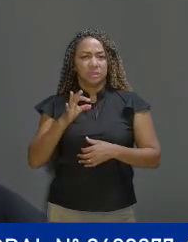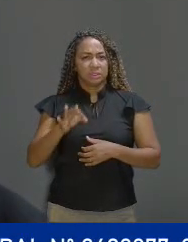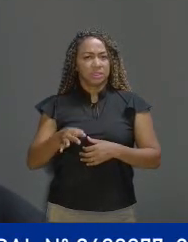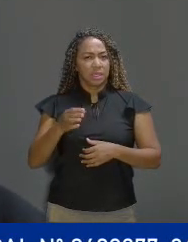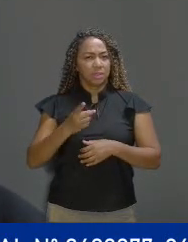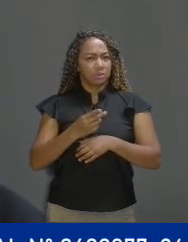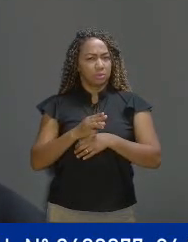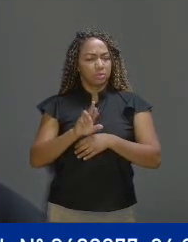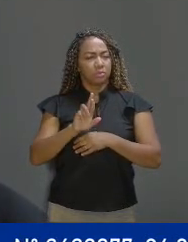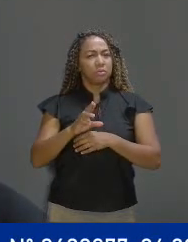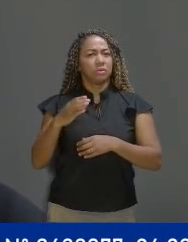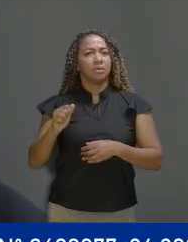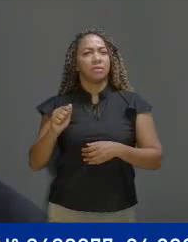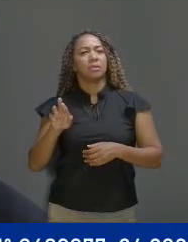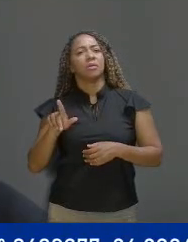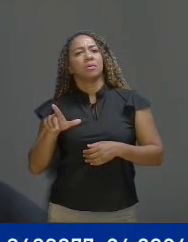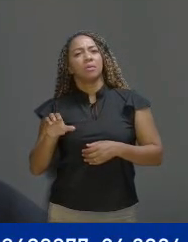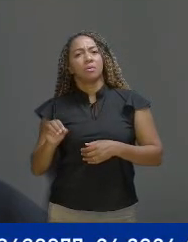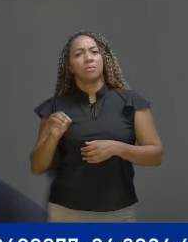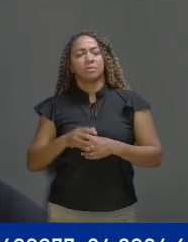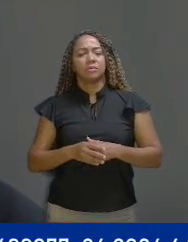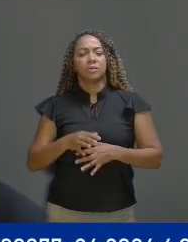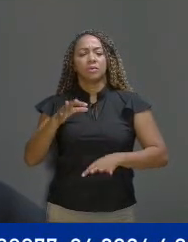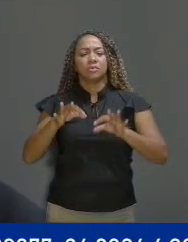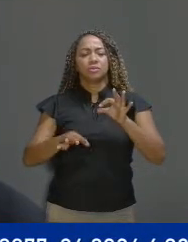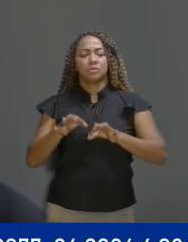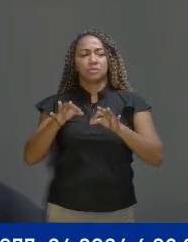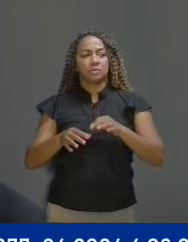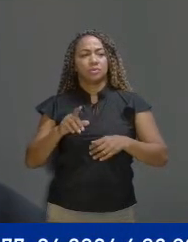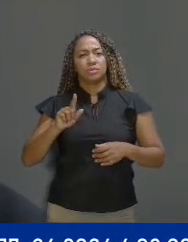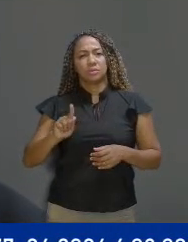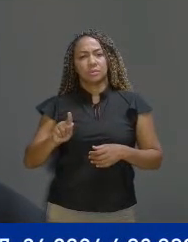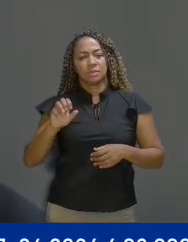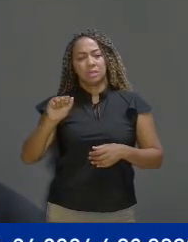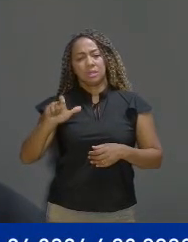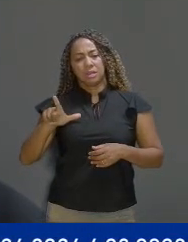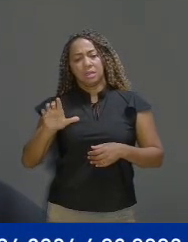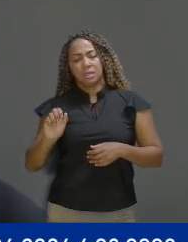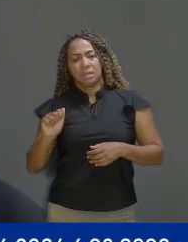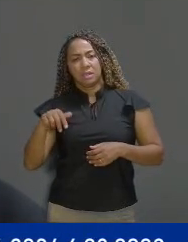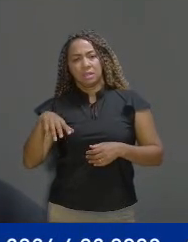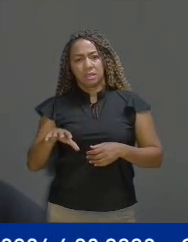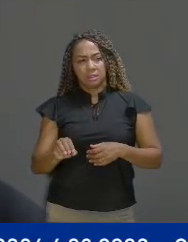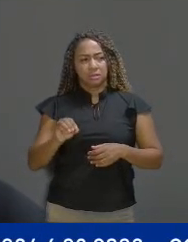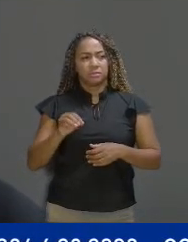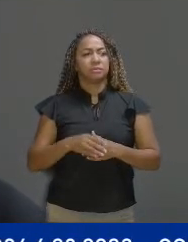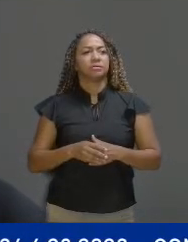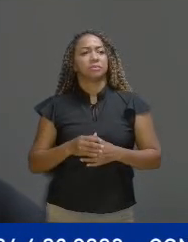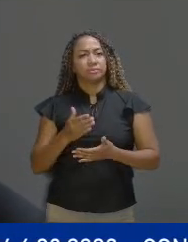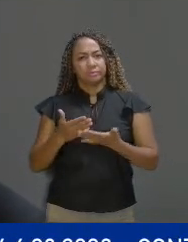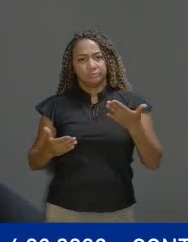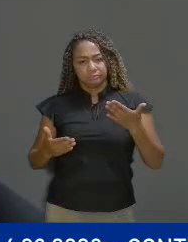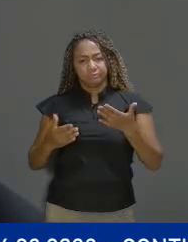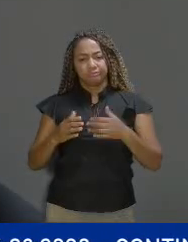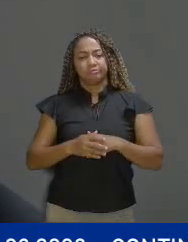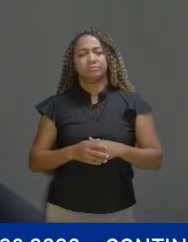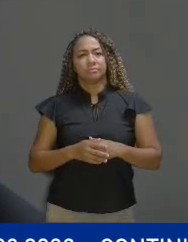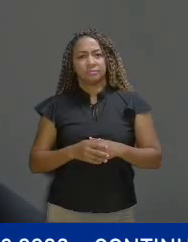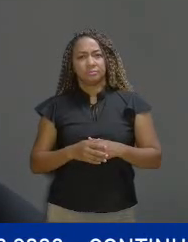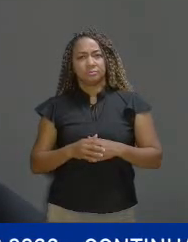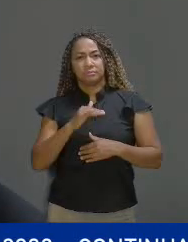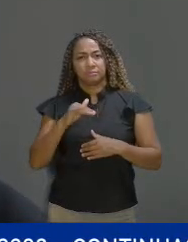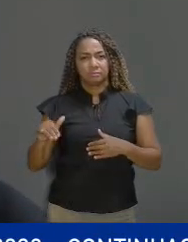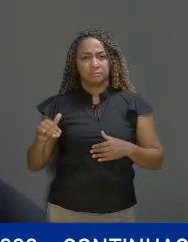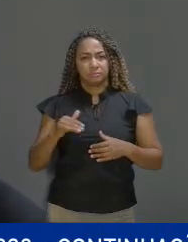Fernando? Por maioria, vencido o juiz Galiano Sei, que lhe dava provimento parcial. É isso,